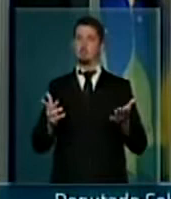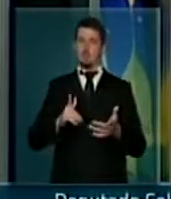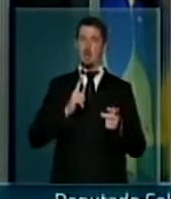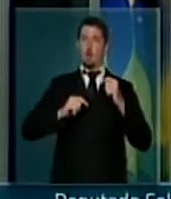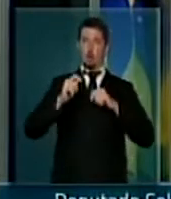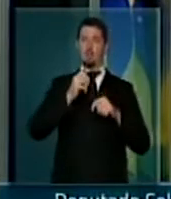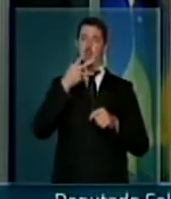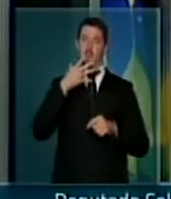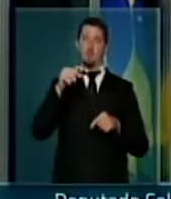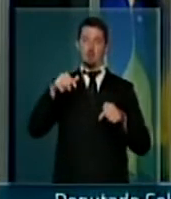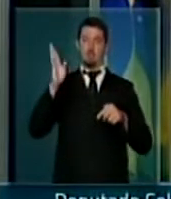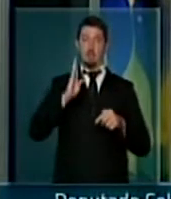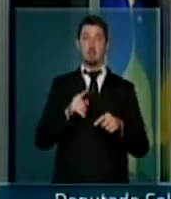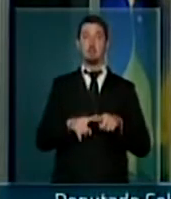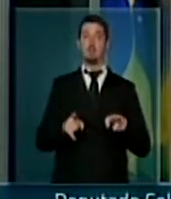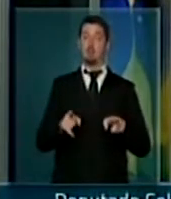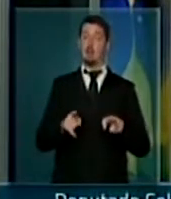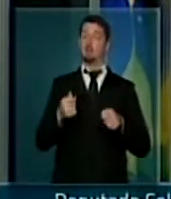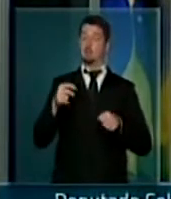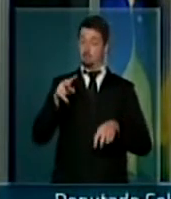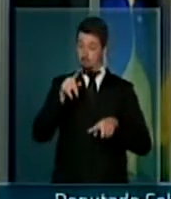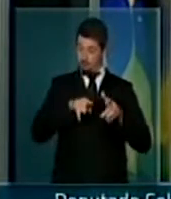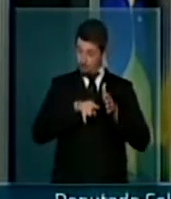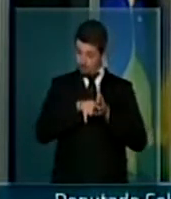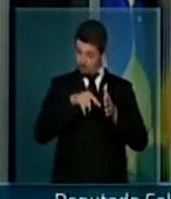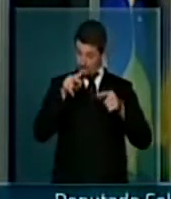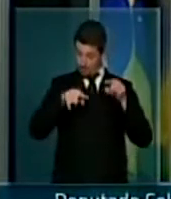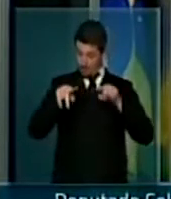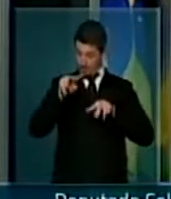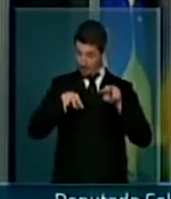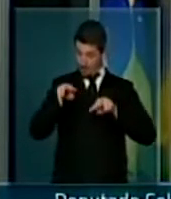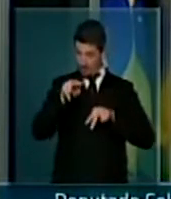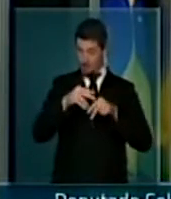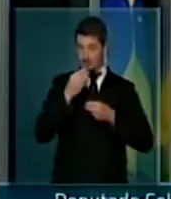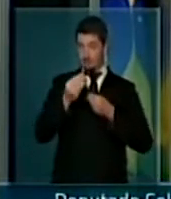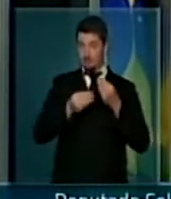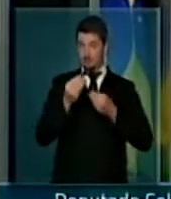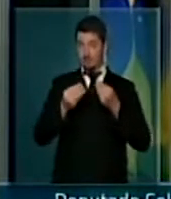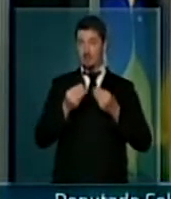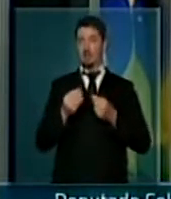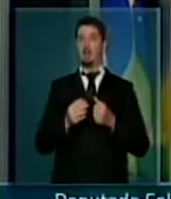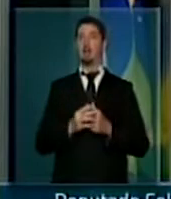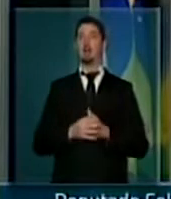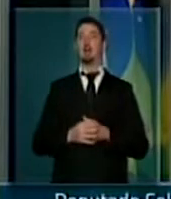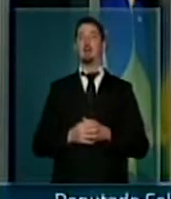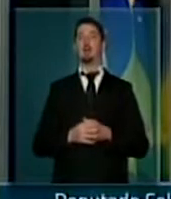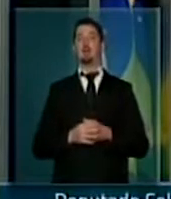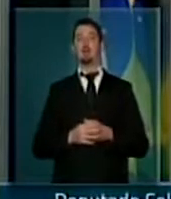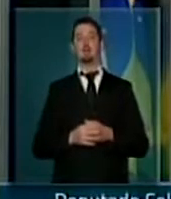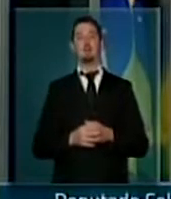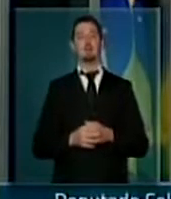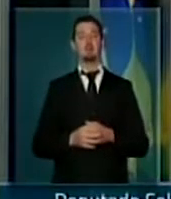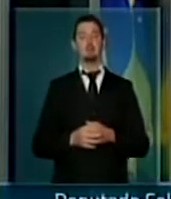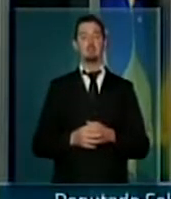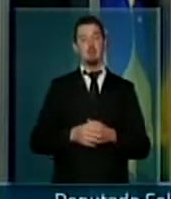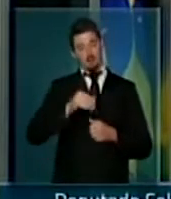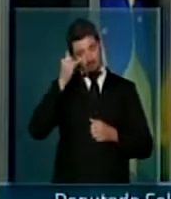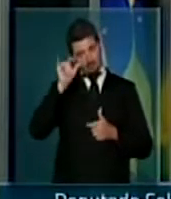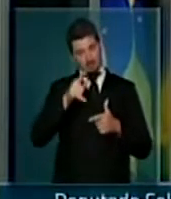momento econômico, mas é prudente analisar com algum distanciamento. Segundo